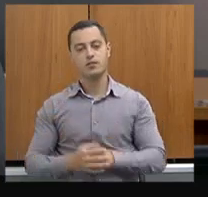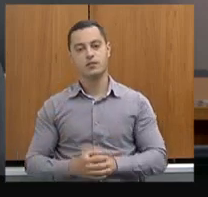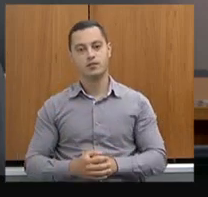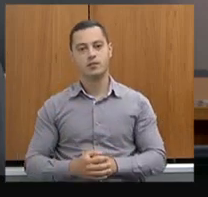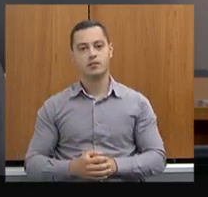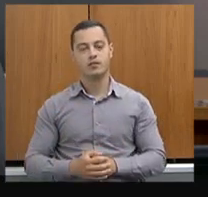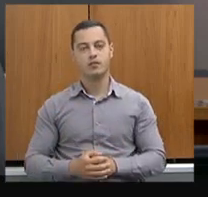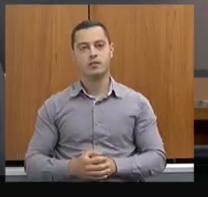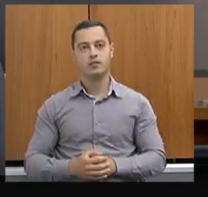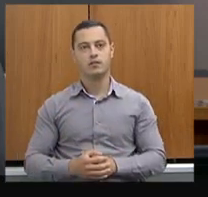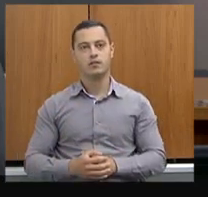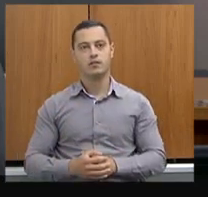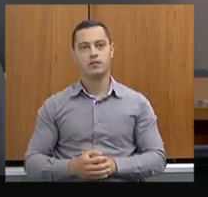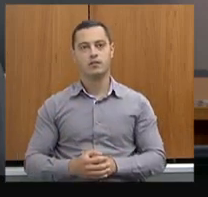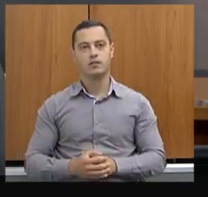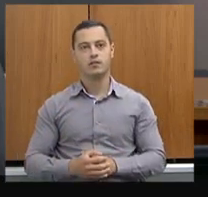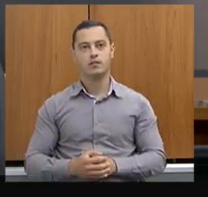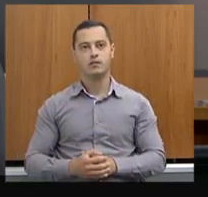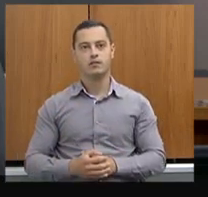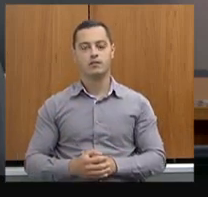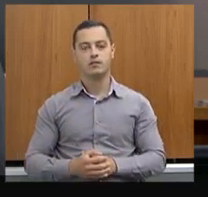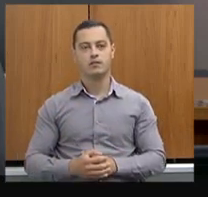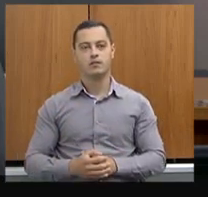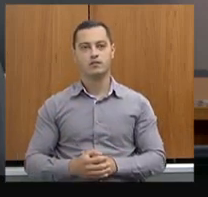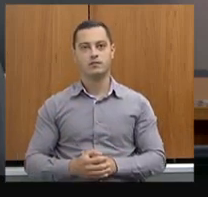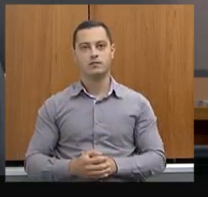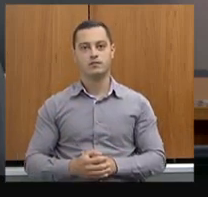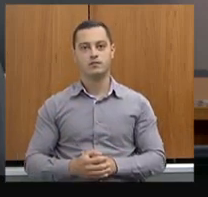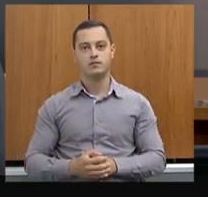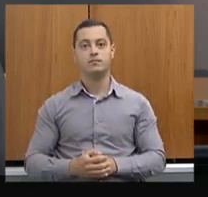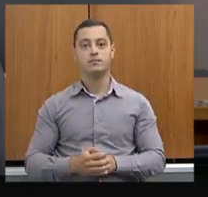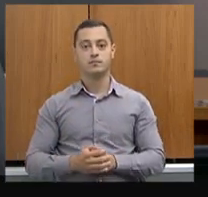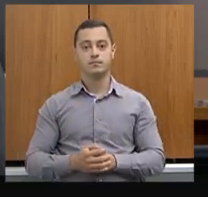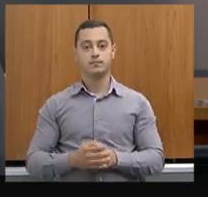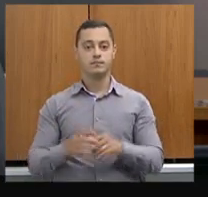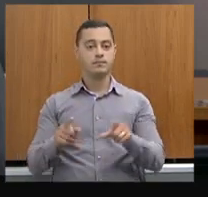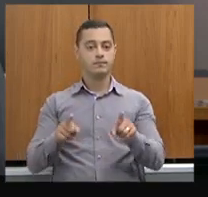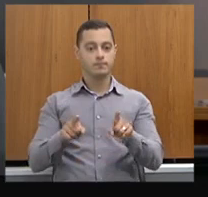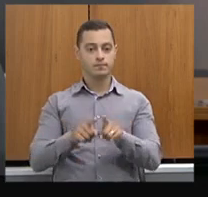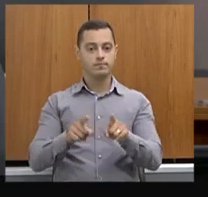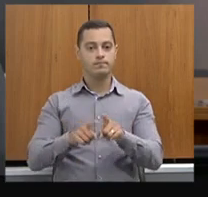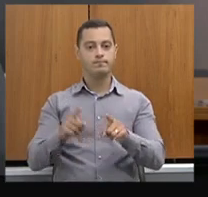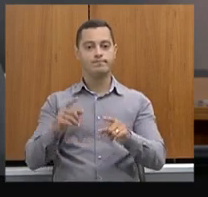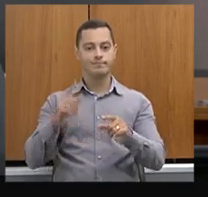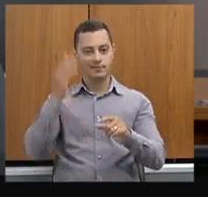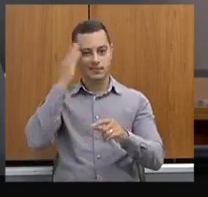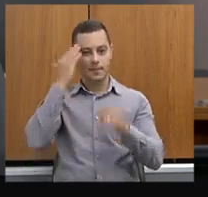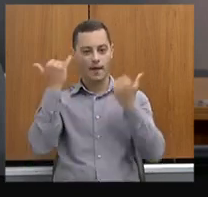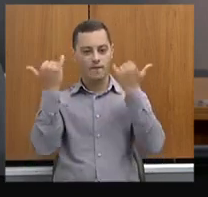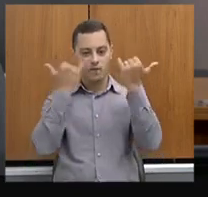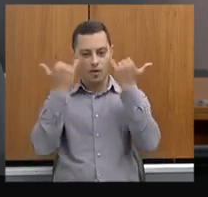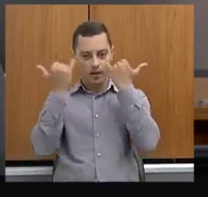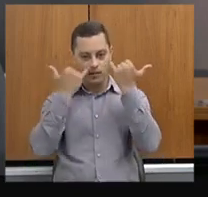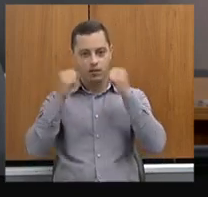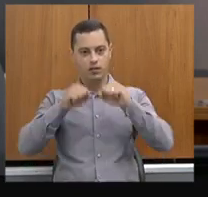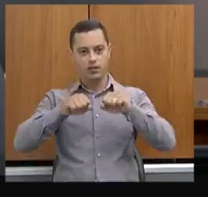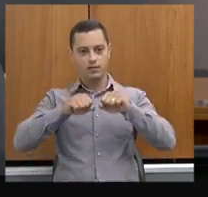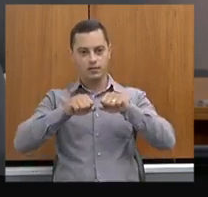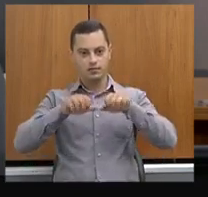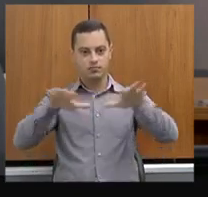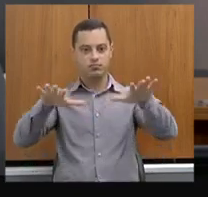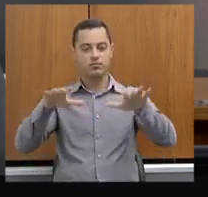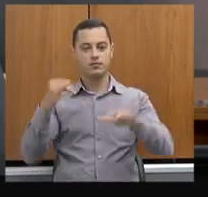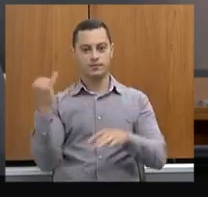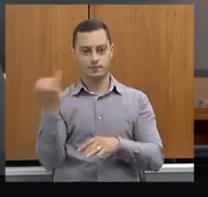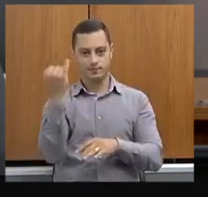as nossas promoções de saúde a disseminação da informação nós entendemos que é a melhor ferramenta Então